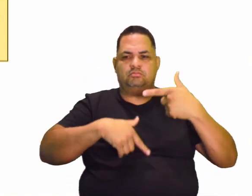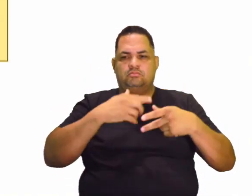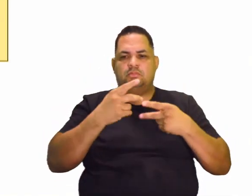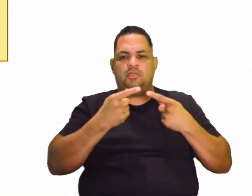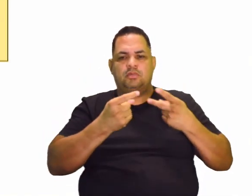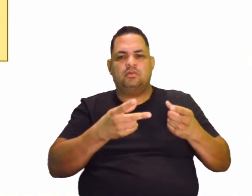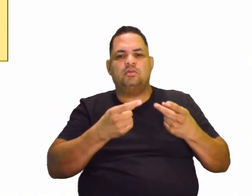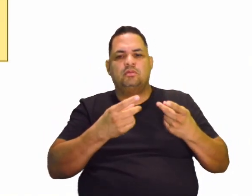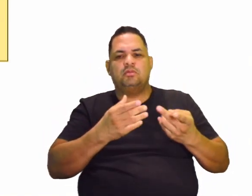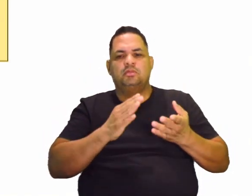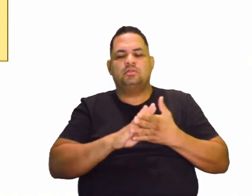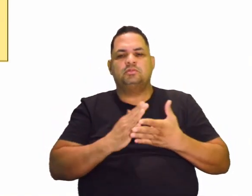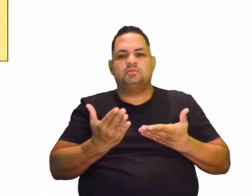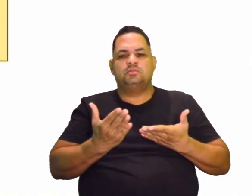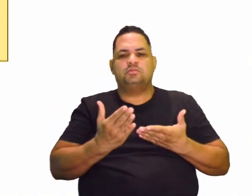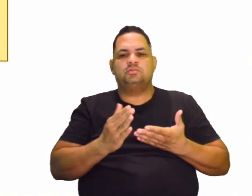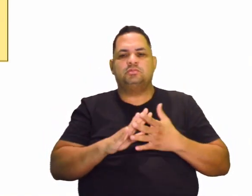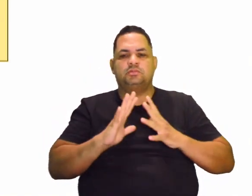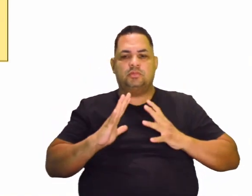cívicas.